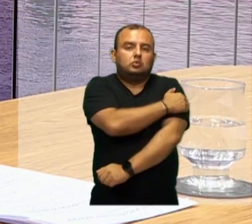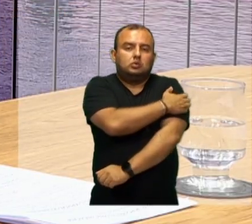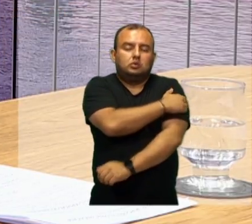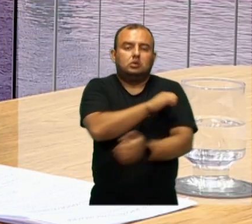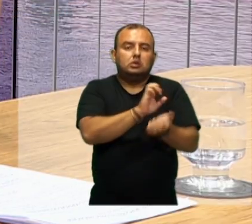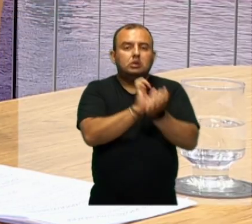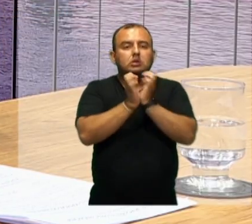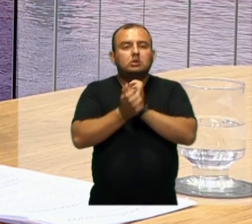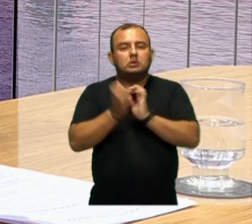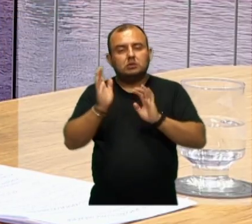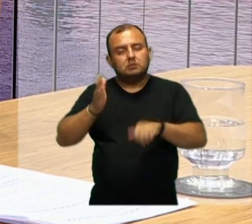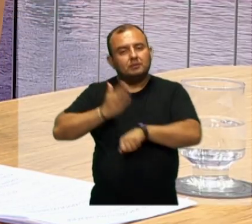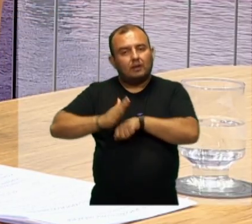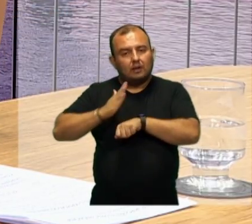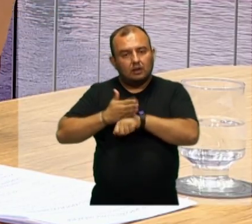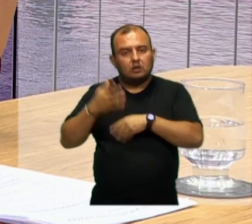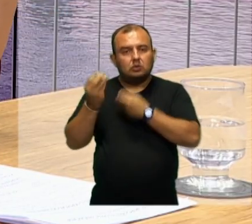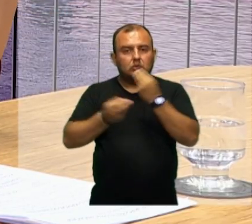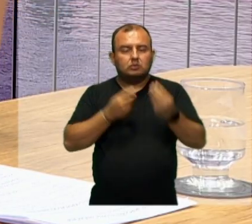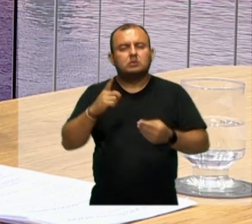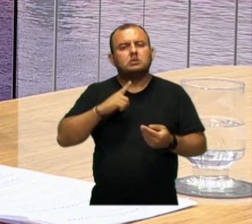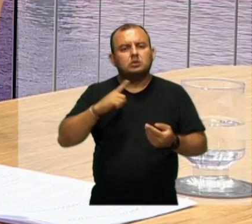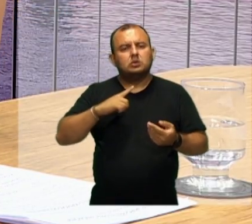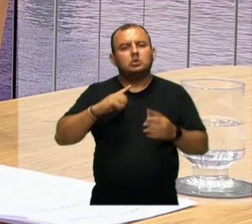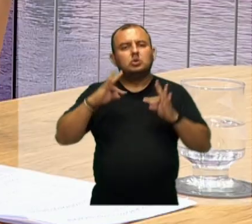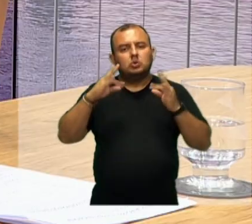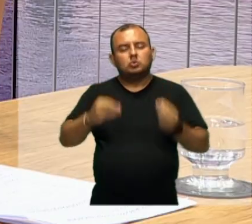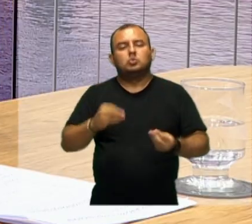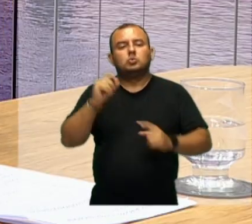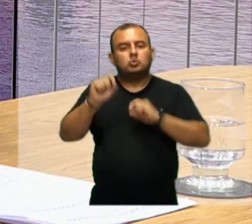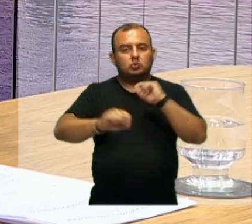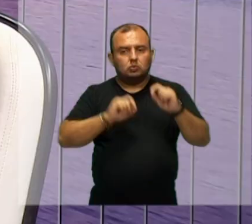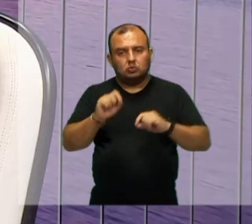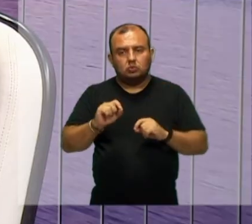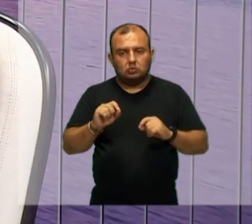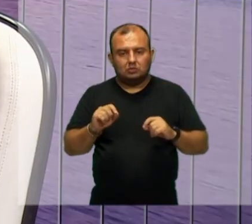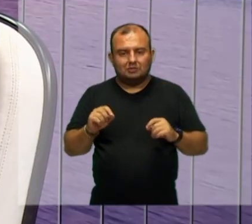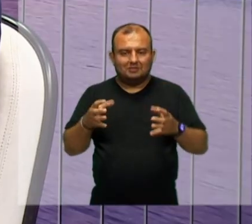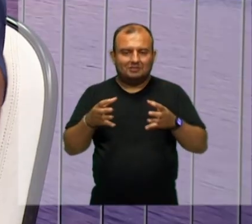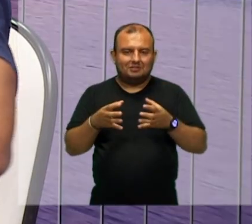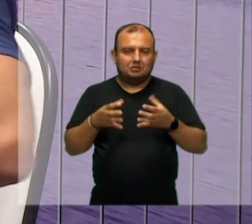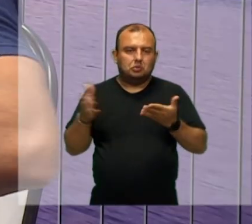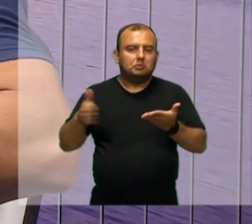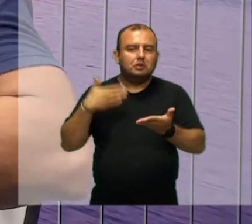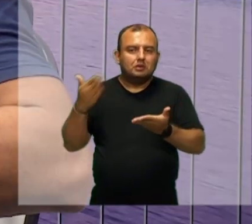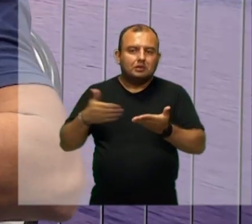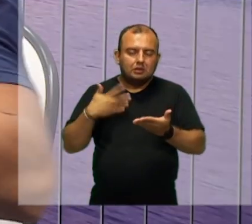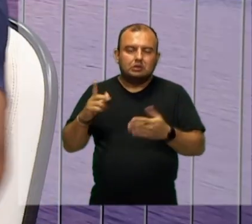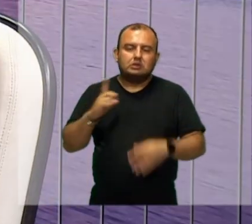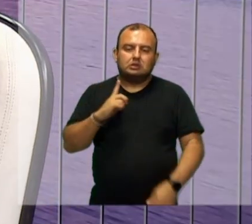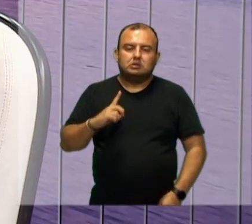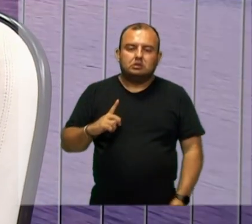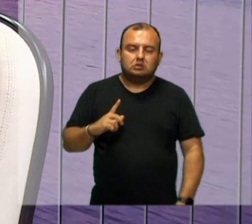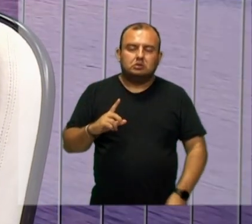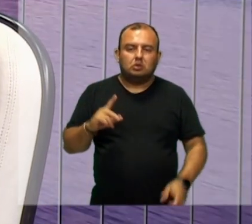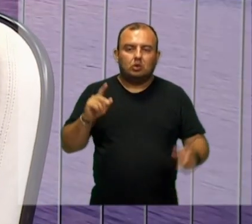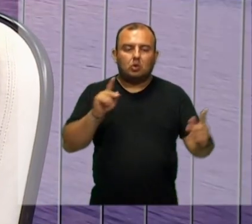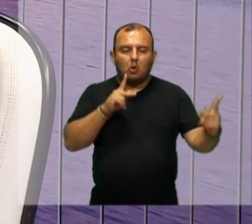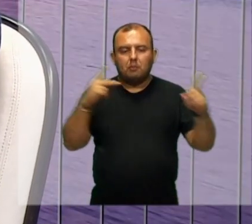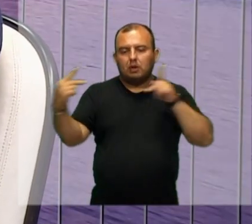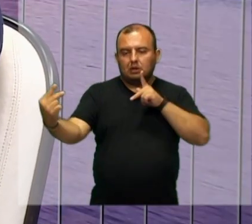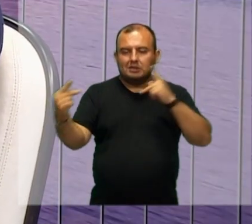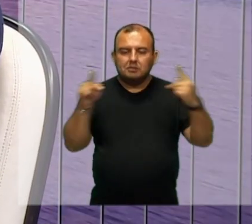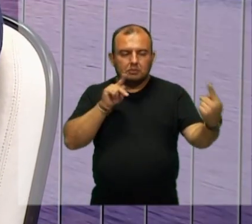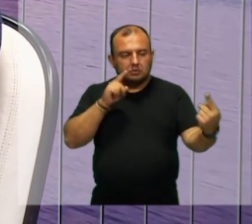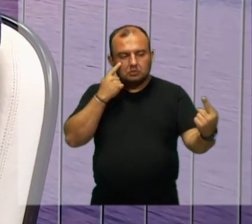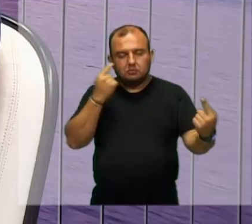pode começar a praticar, vocês têm todo Existe uma cartilha, vamos dizer, né? Existem parâmetros que vão dizer